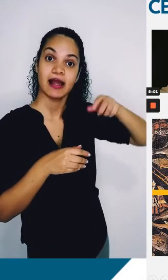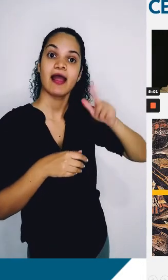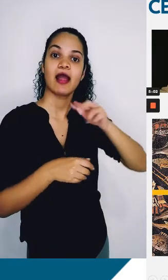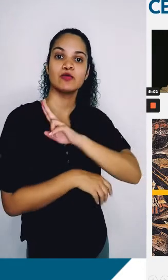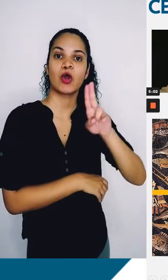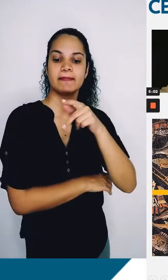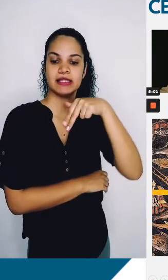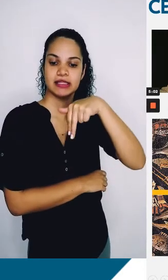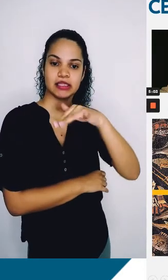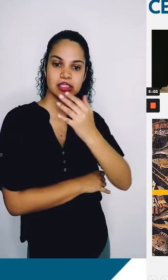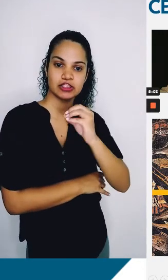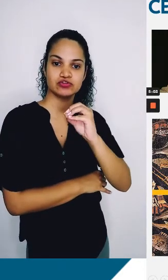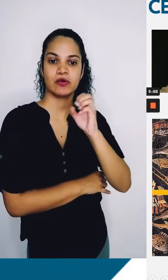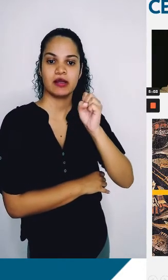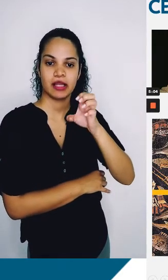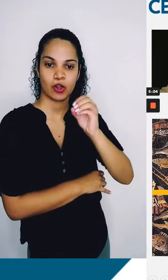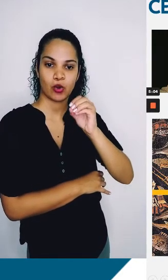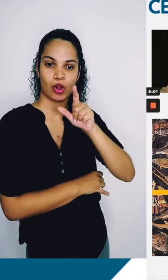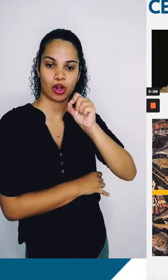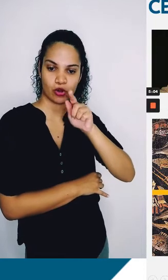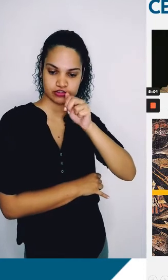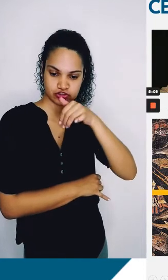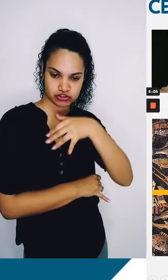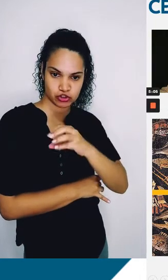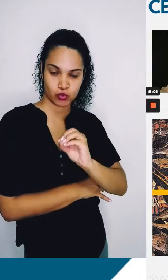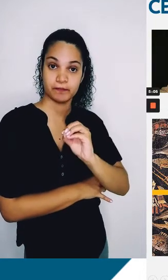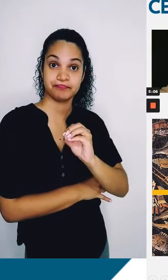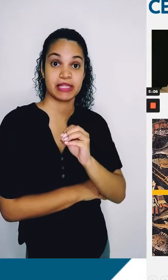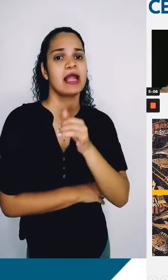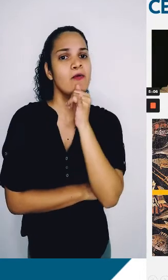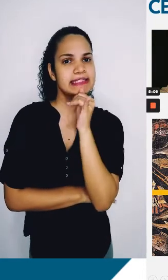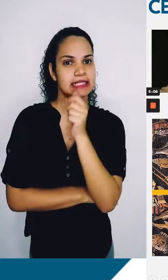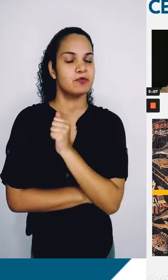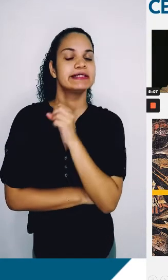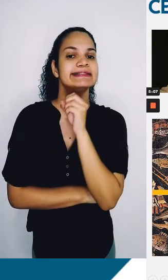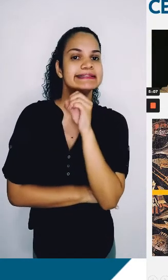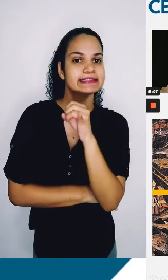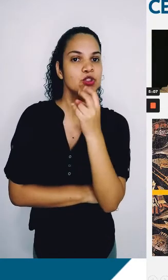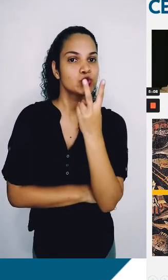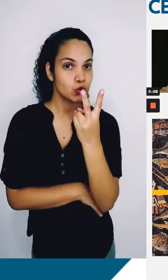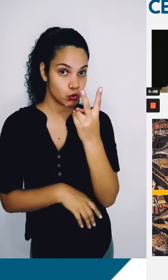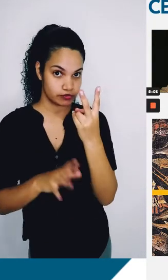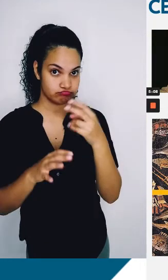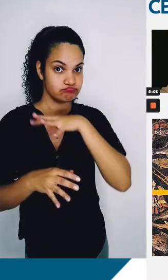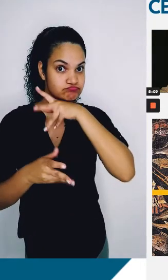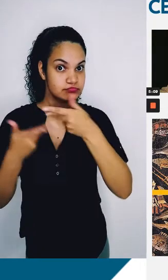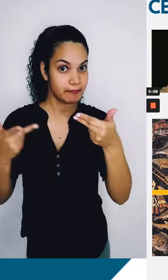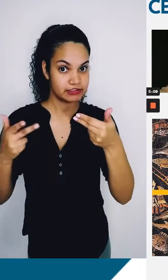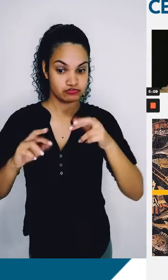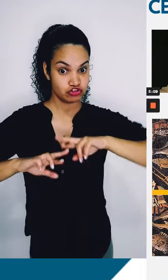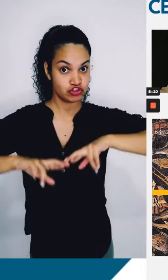ecológico. Importante ressaltar o seguinte: se duas espécies ocuparem o mesmo nicho